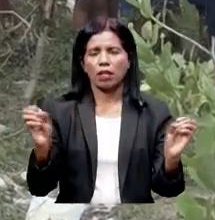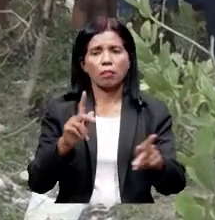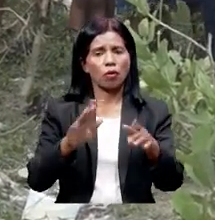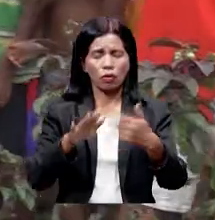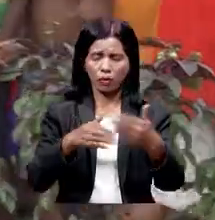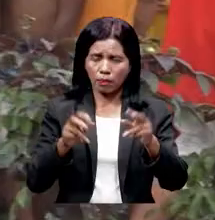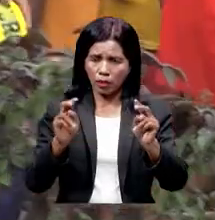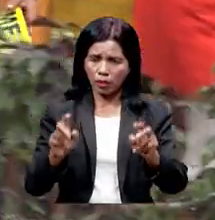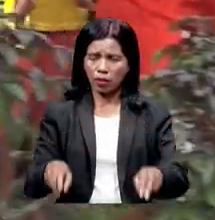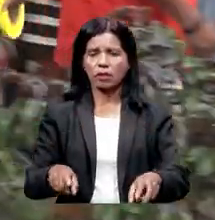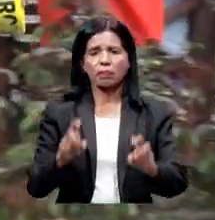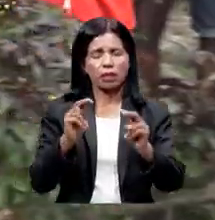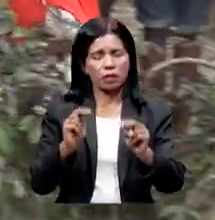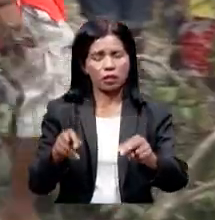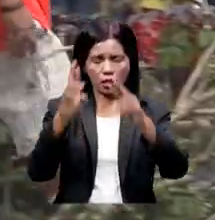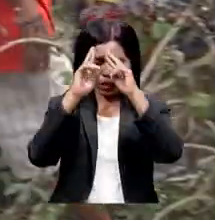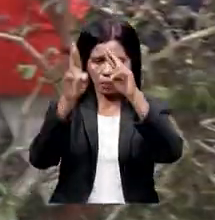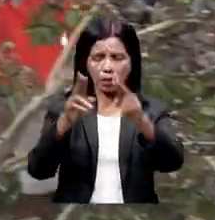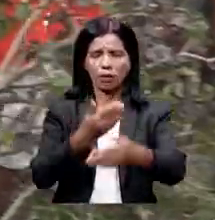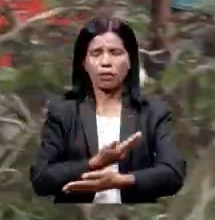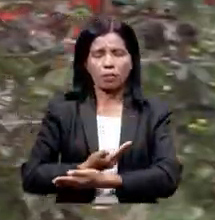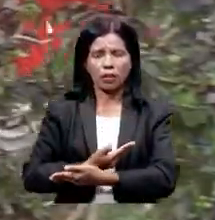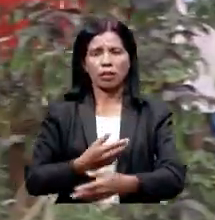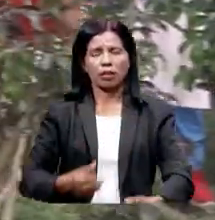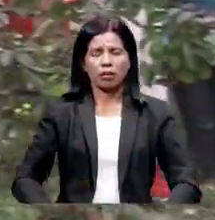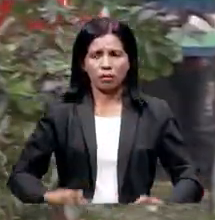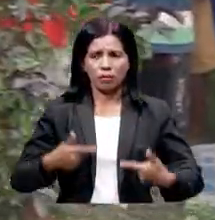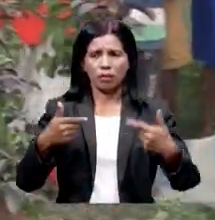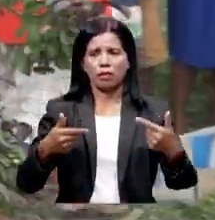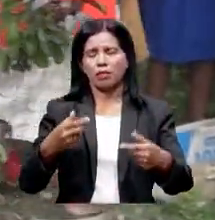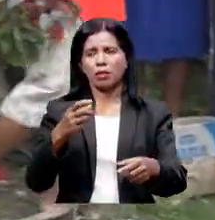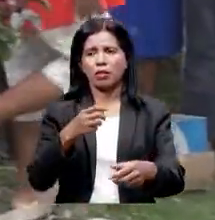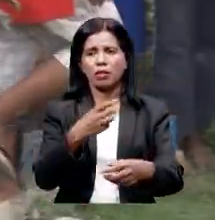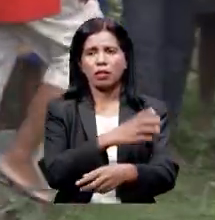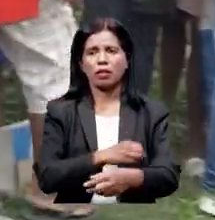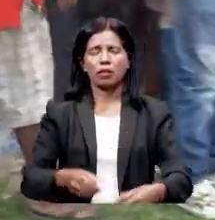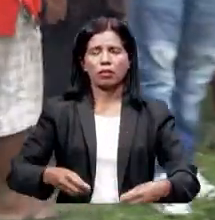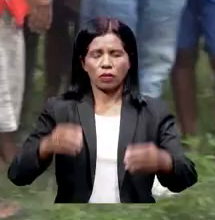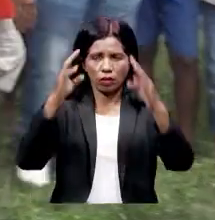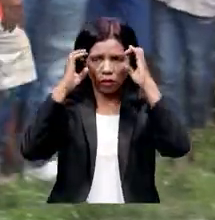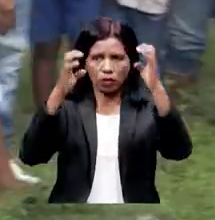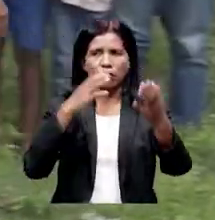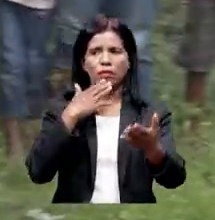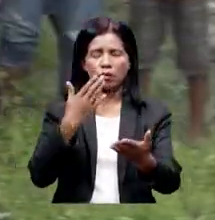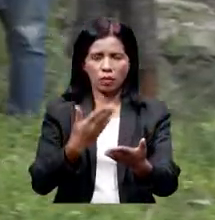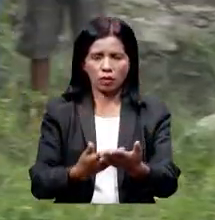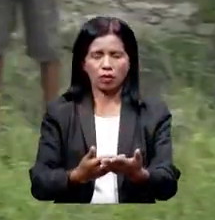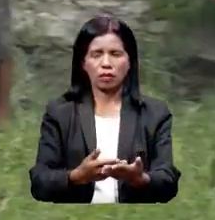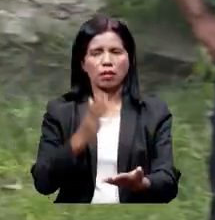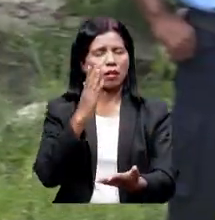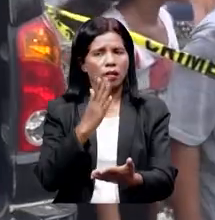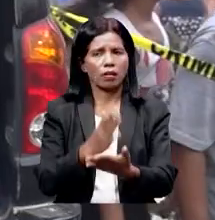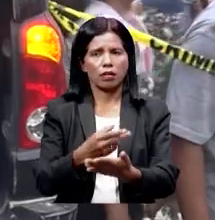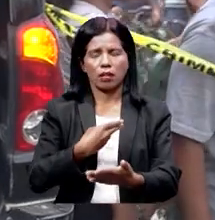precisa respeita Moris. Além de né, precisamos parte rota na contribuição a tu foi educação na Beclean para combate